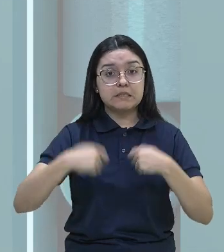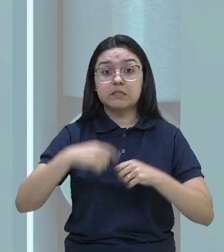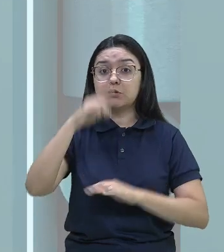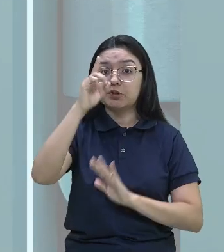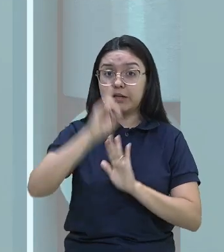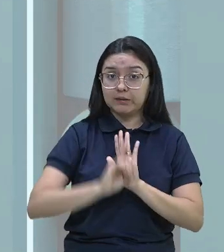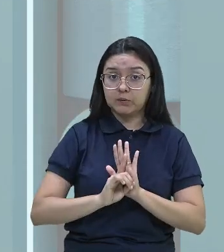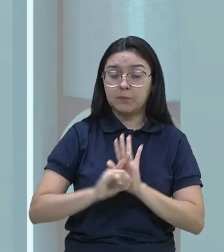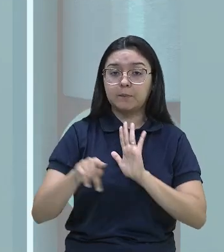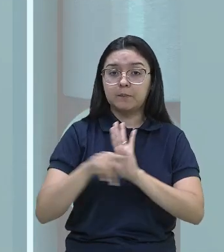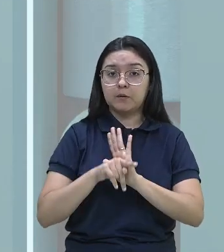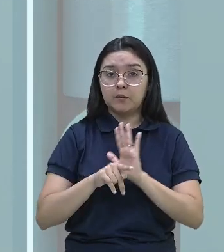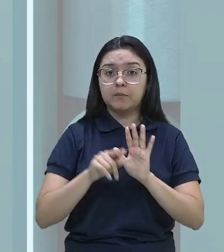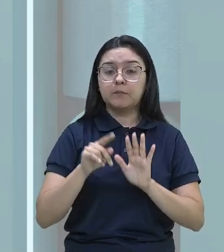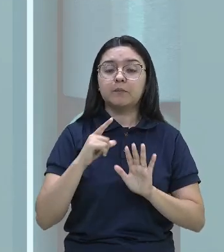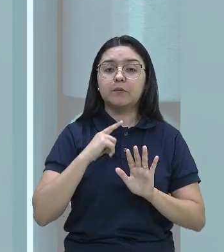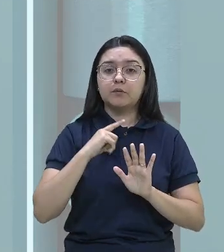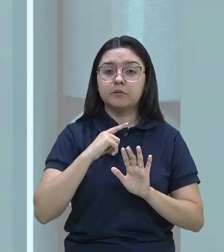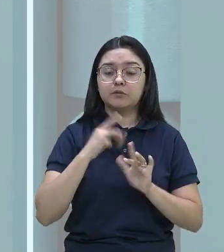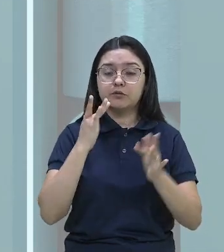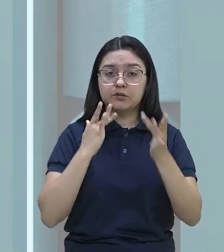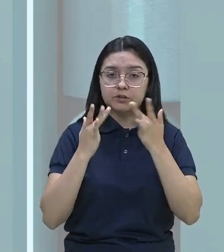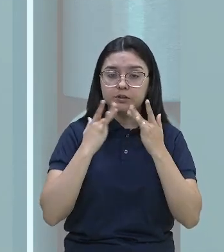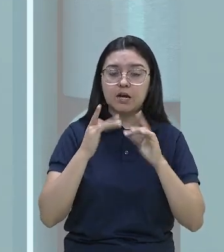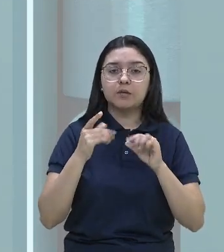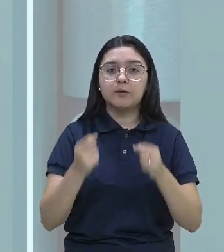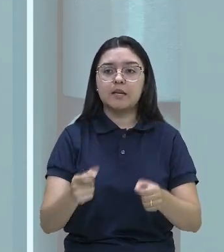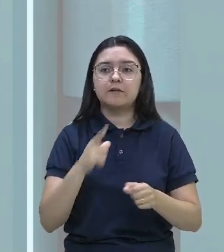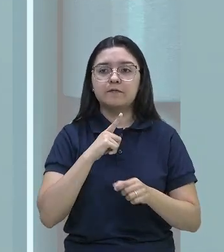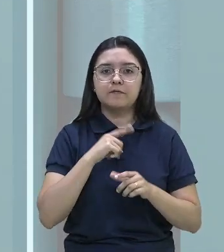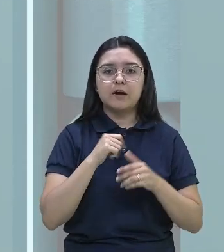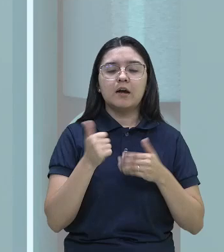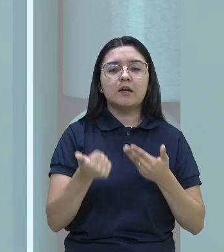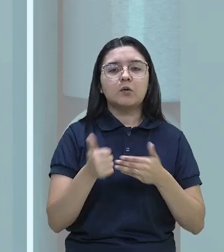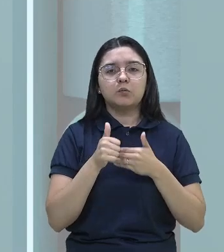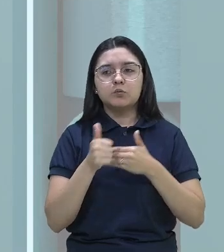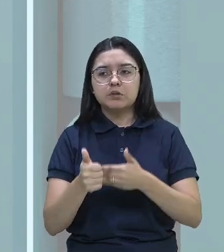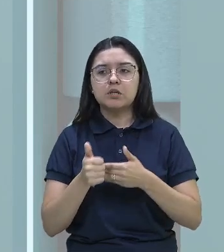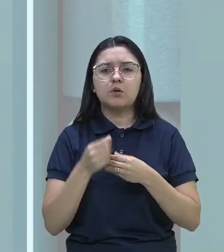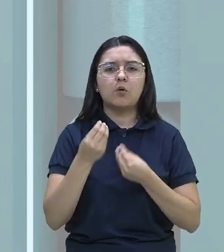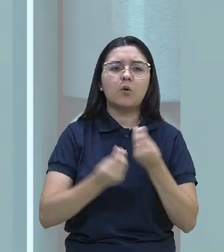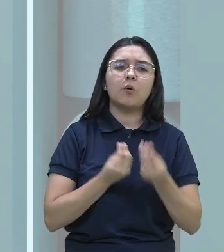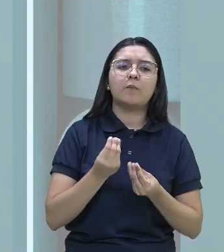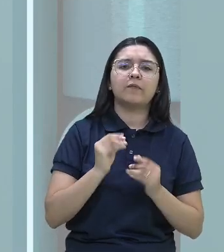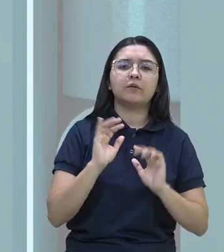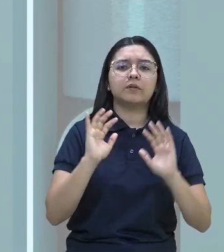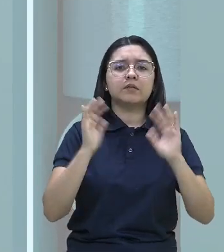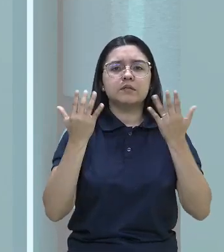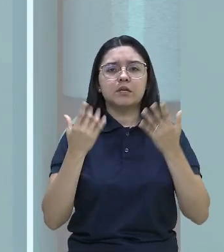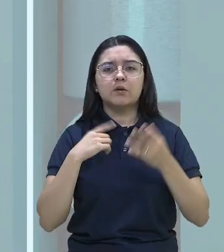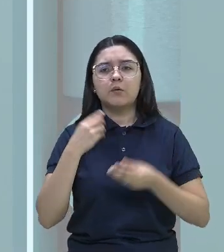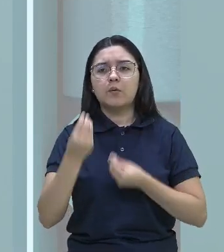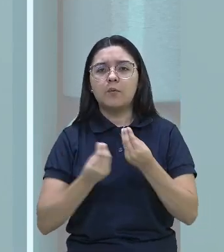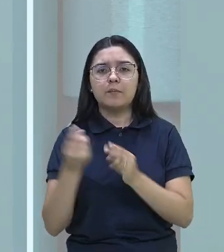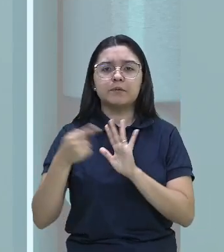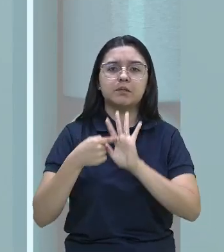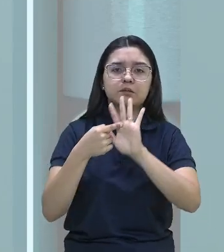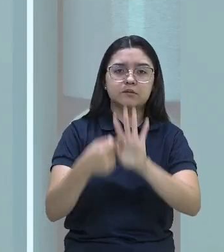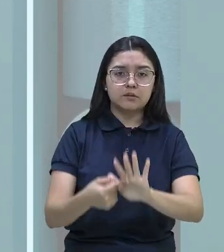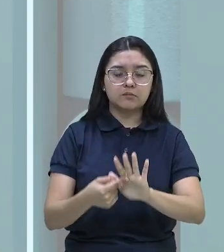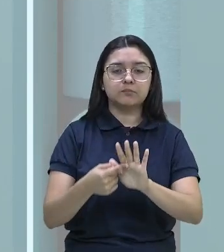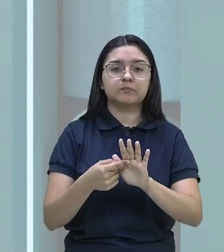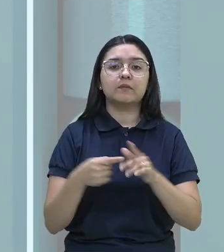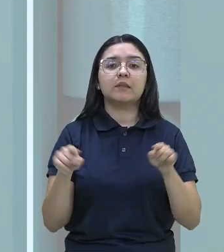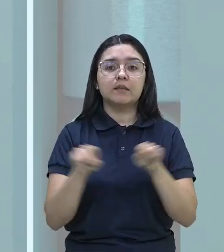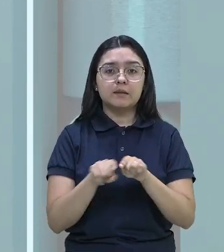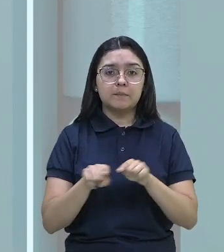né, que ele vai conduzir como é que tem que acontecer, aonde é que tem que acontecer, como é que tem que ser as cenas, tá? E tem que ter o